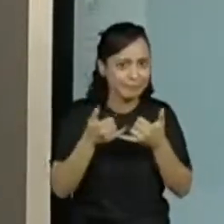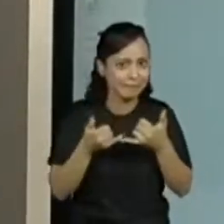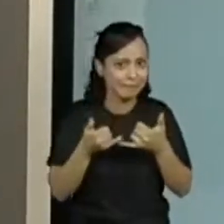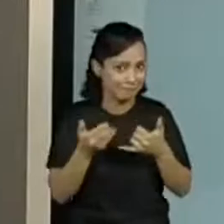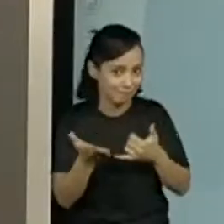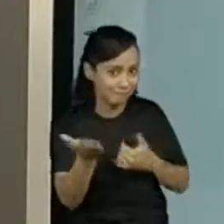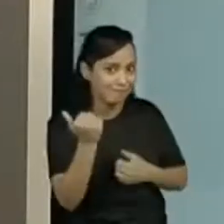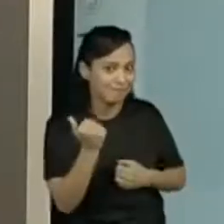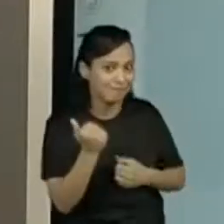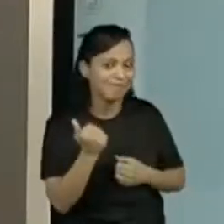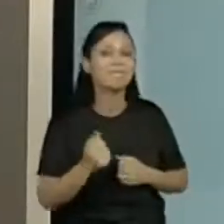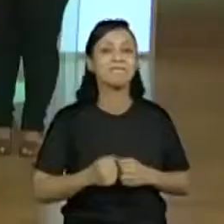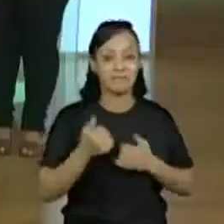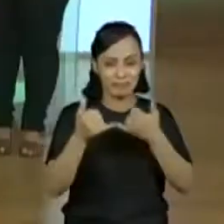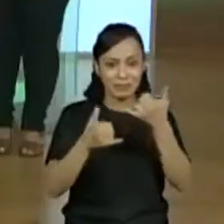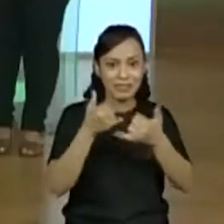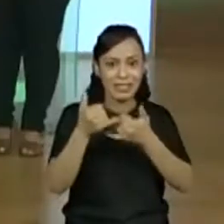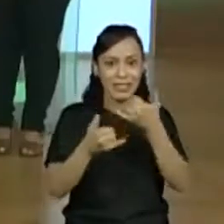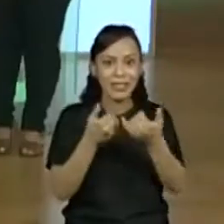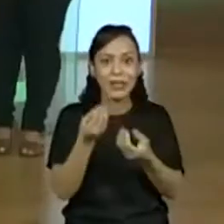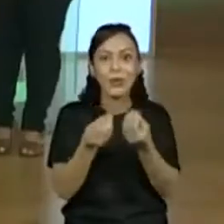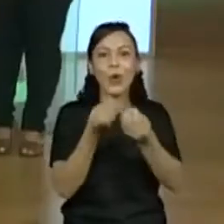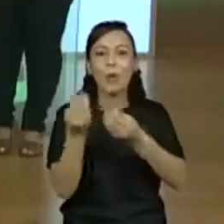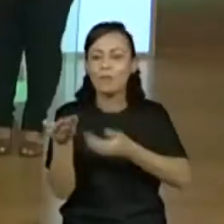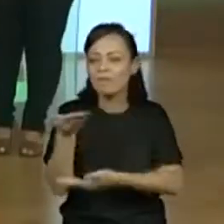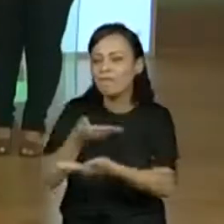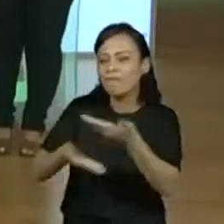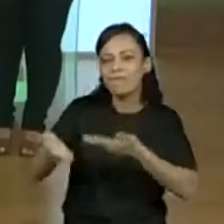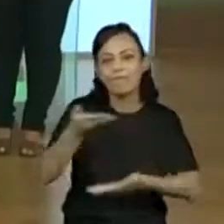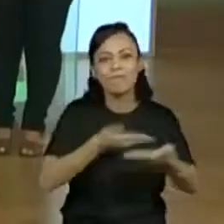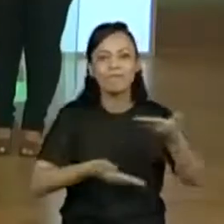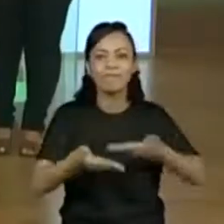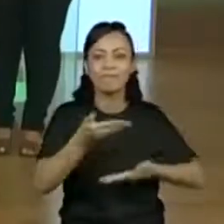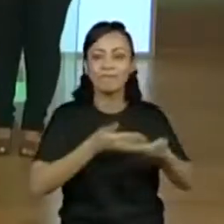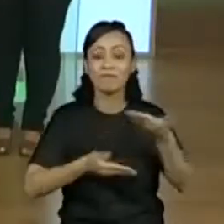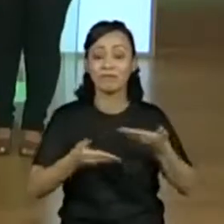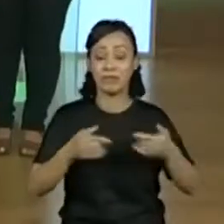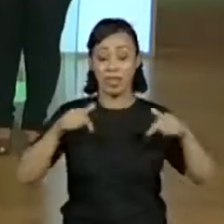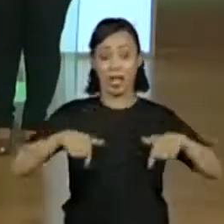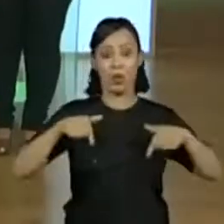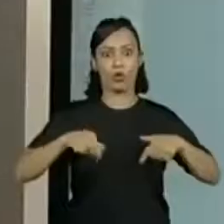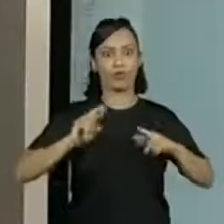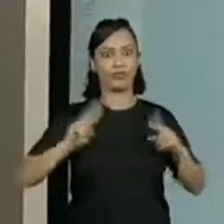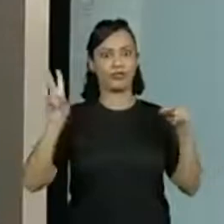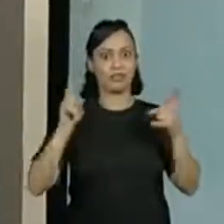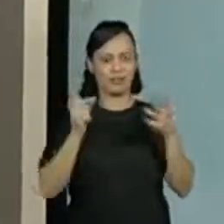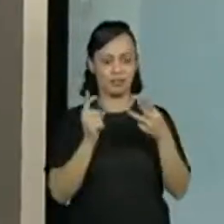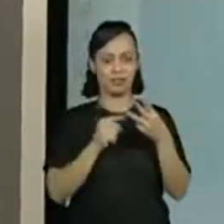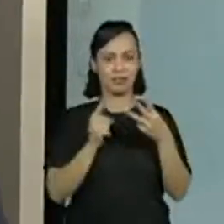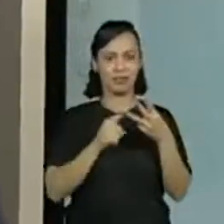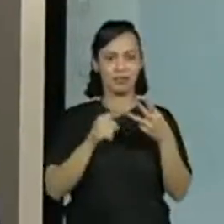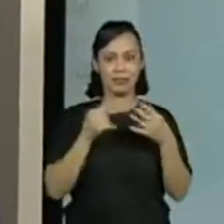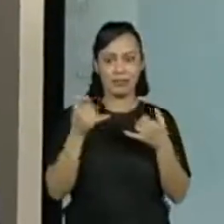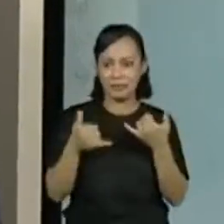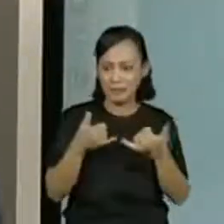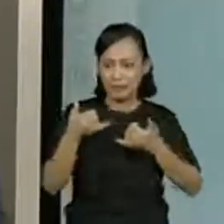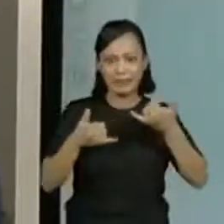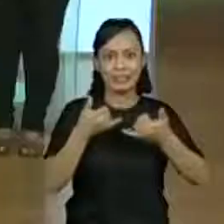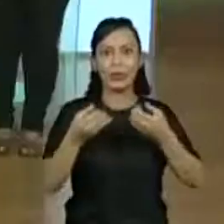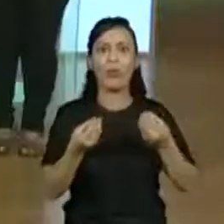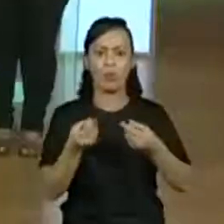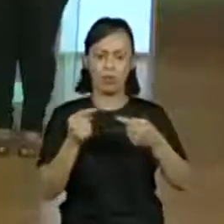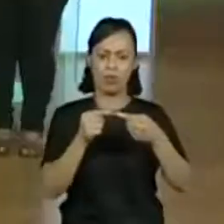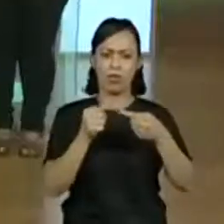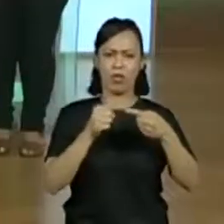a sua brincadeira Nós escolhemos o brinquedo né o brinquei agora é a brincadeira Brin o objeto que a gente usa você tá